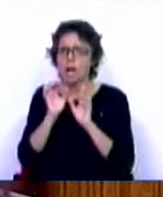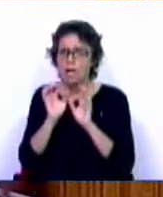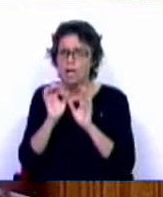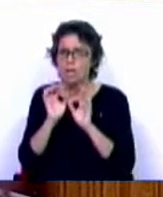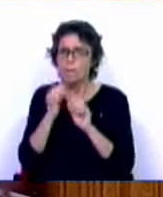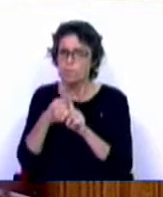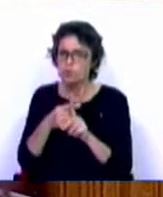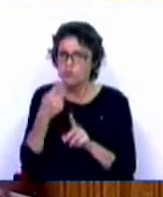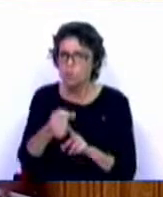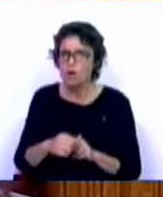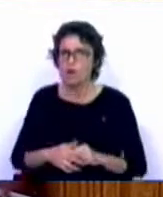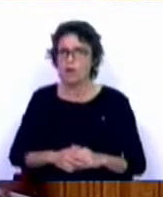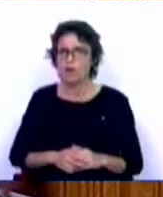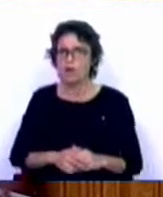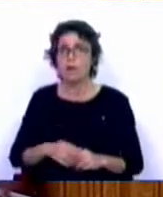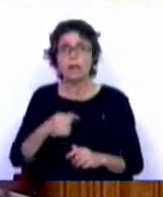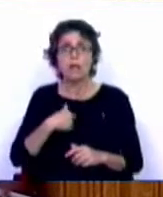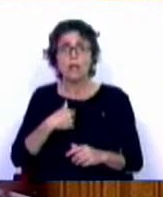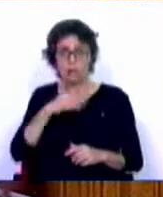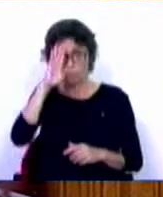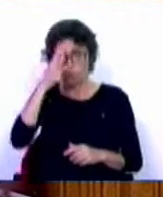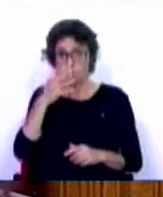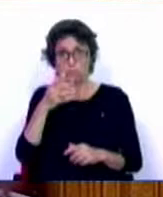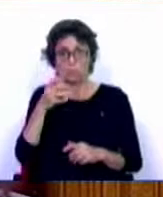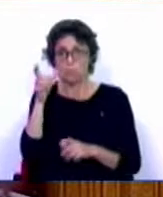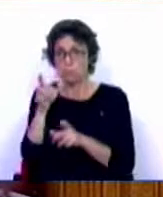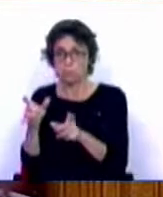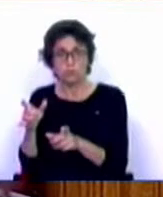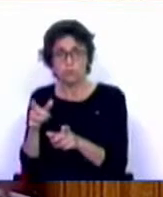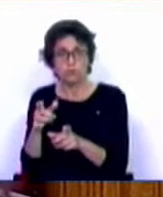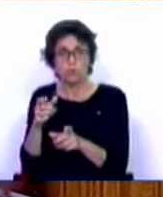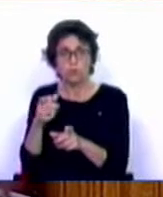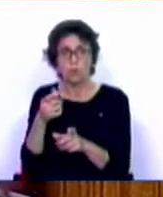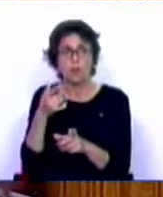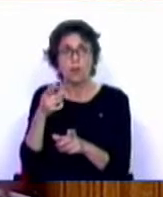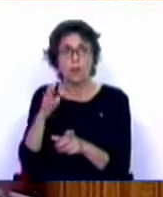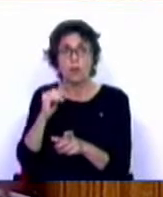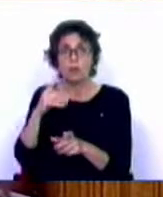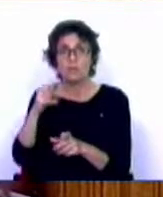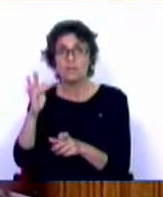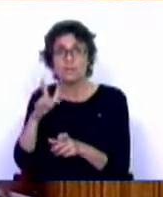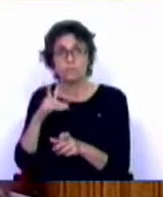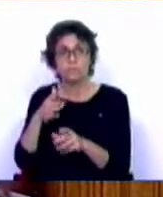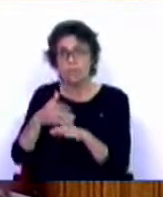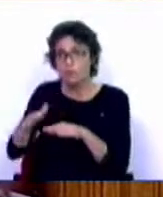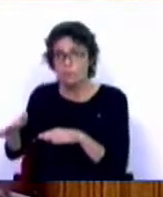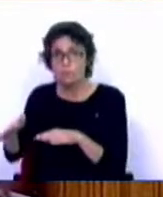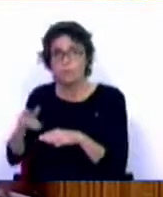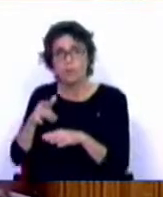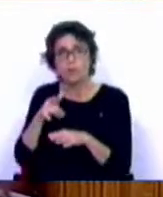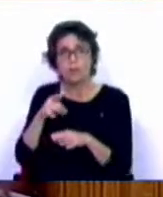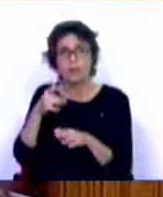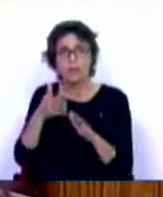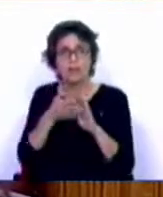ver que os atuais inspectores do SEF saiam e percam todo o seu saber quando entram pela porta dentro da